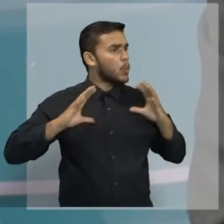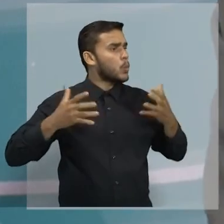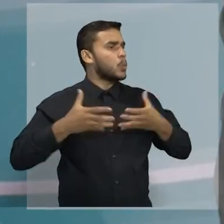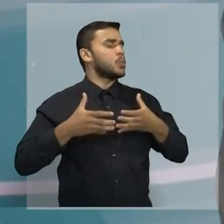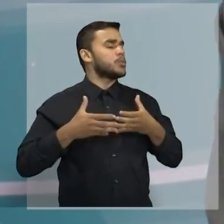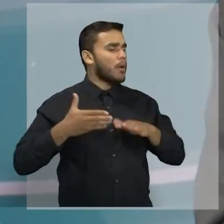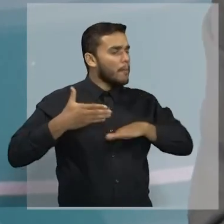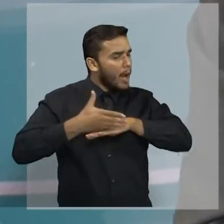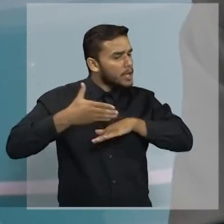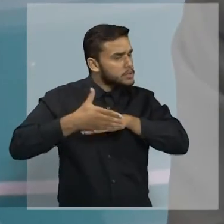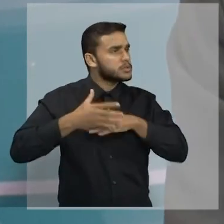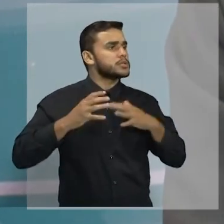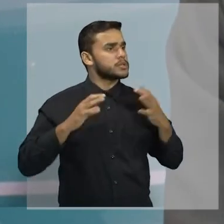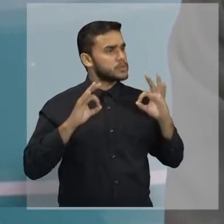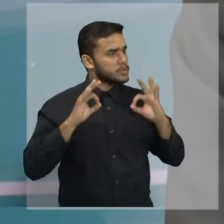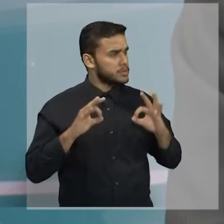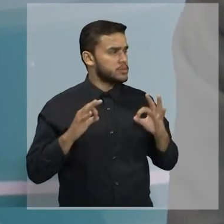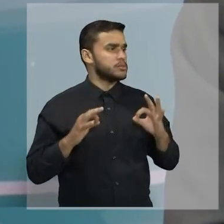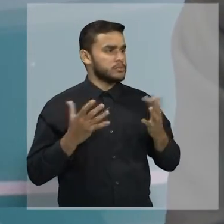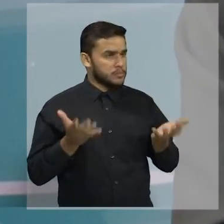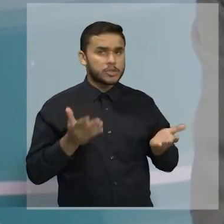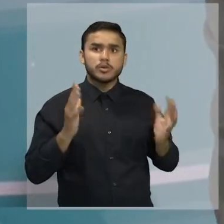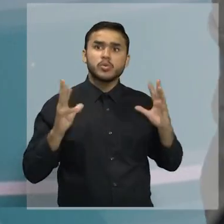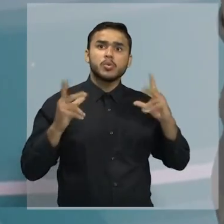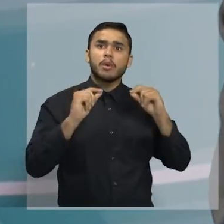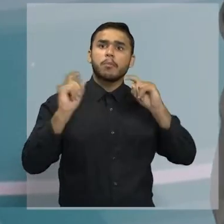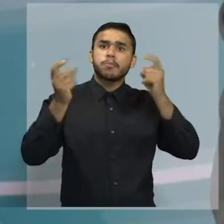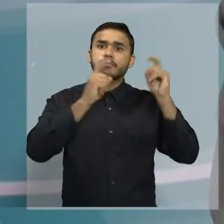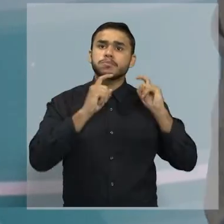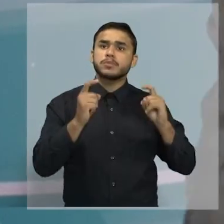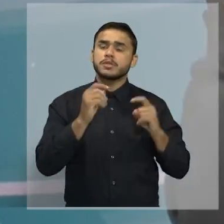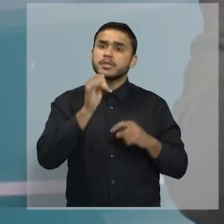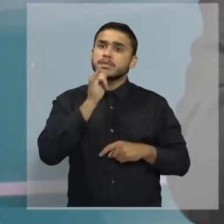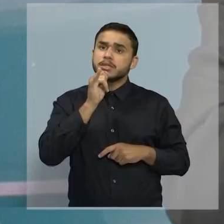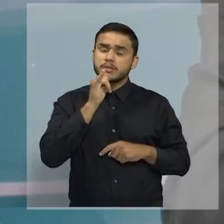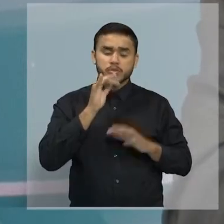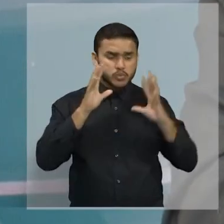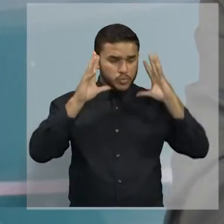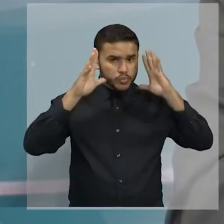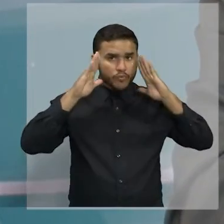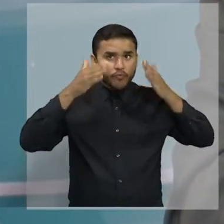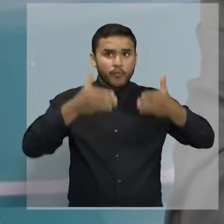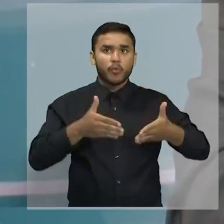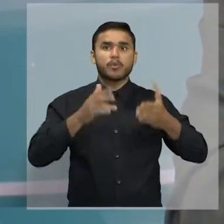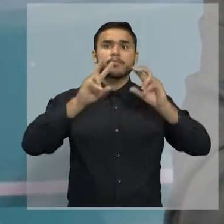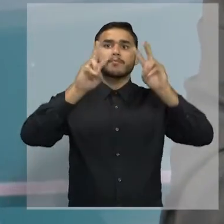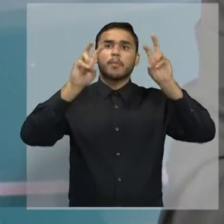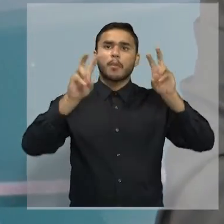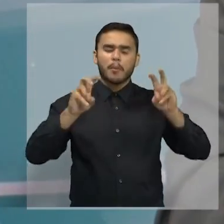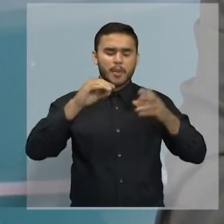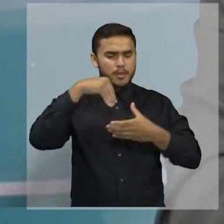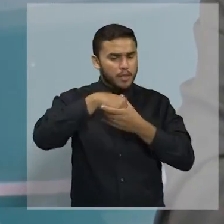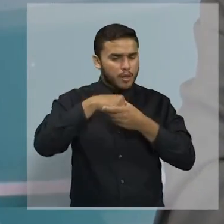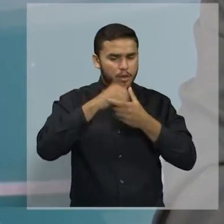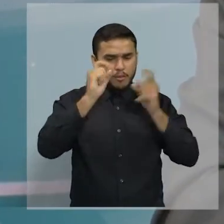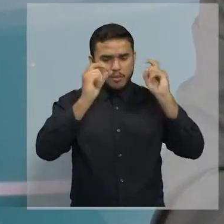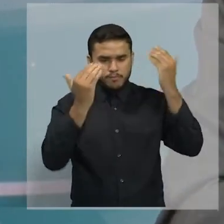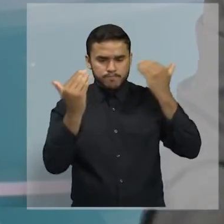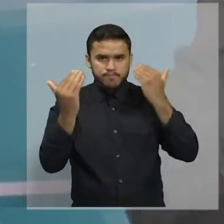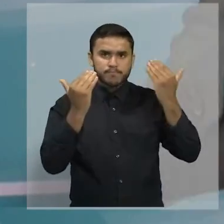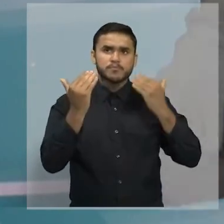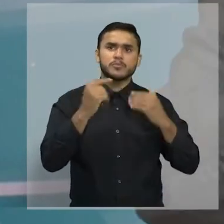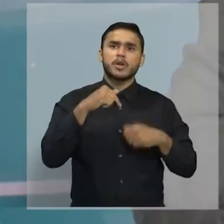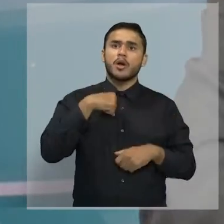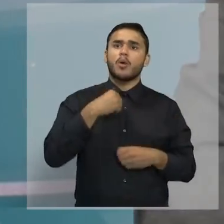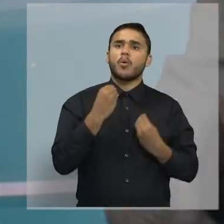de distorções que é anterior, é dentro e é fora. Quer dizer, nós chegamos a discutir o sistema por dentro. Exatamente. Né? As distorções que está interna, quando você